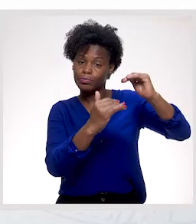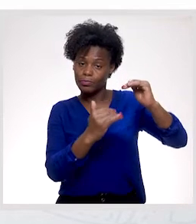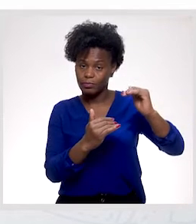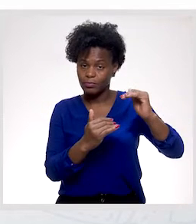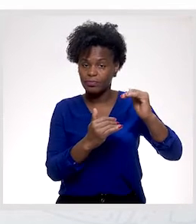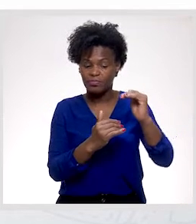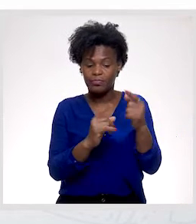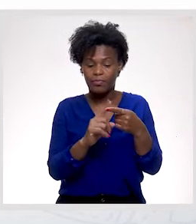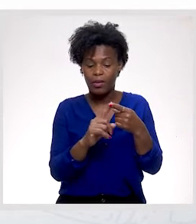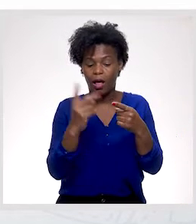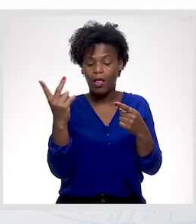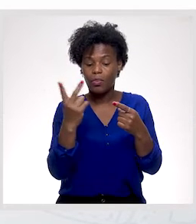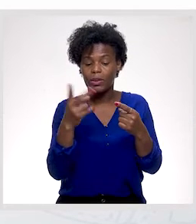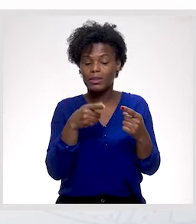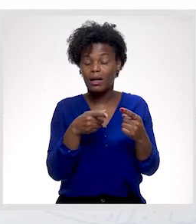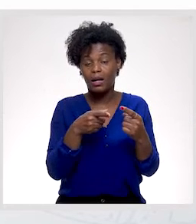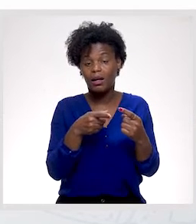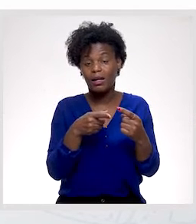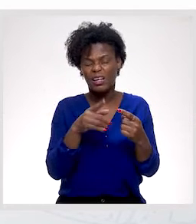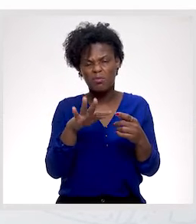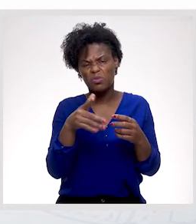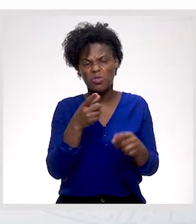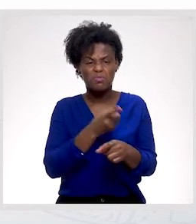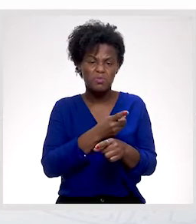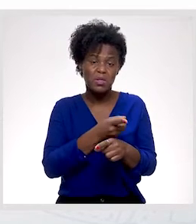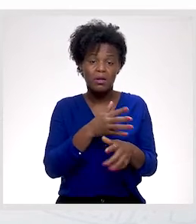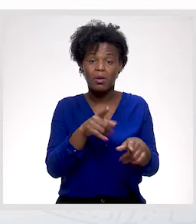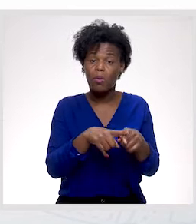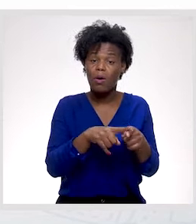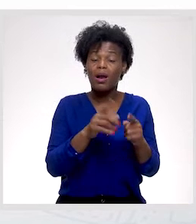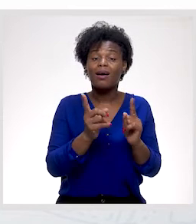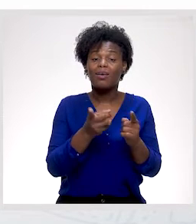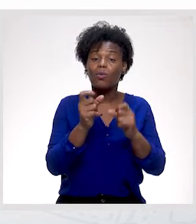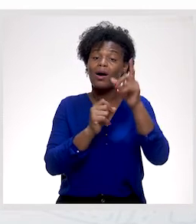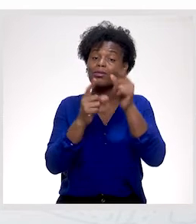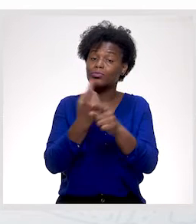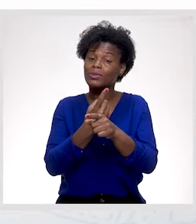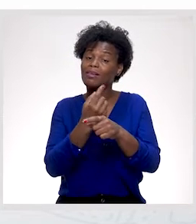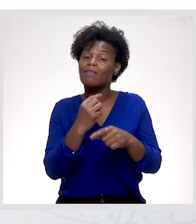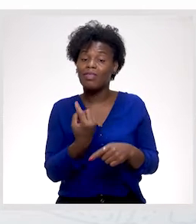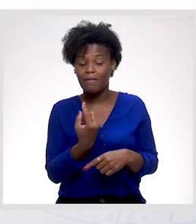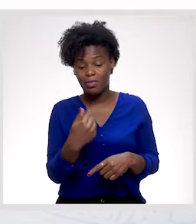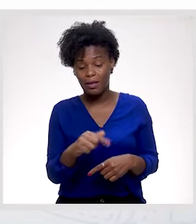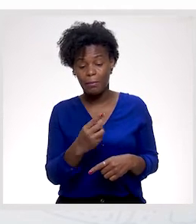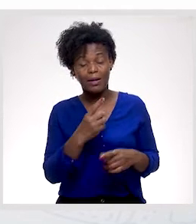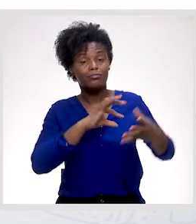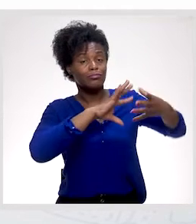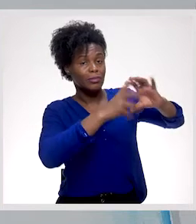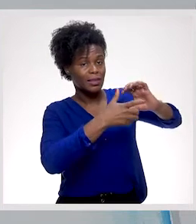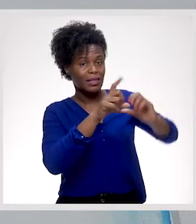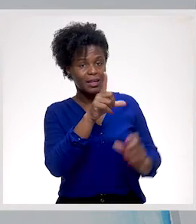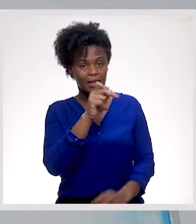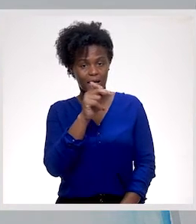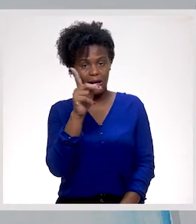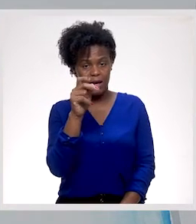Duas dessas características é semelhante a características que um astro deve ter para ser considerado planeta clássico.